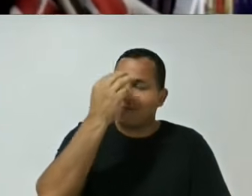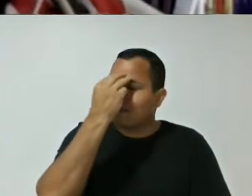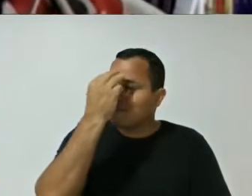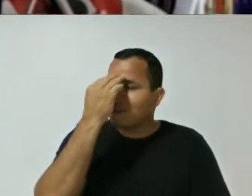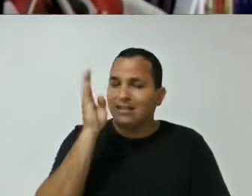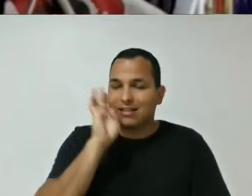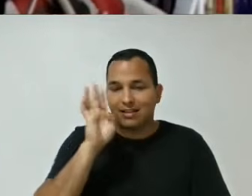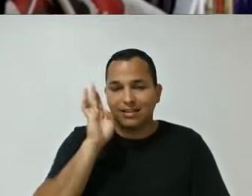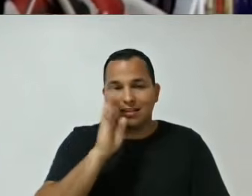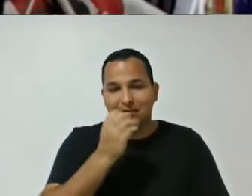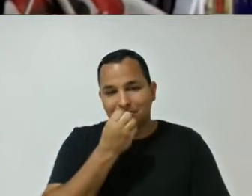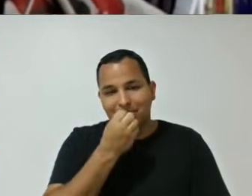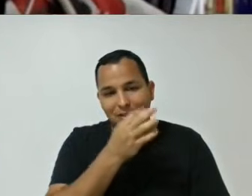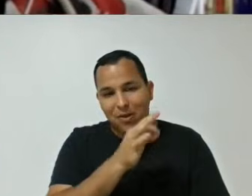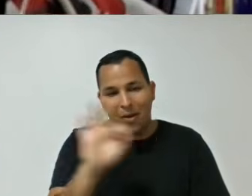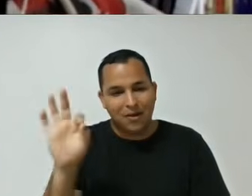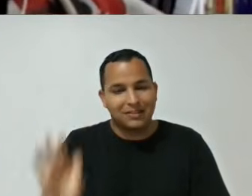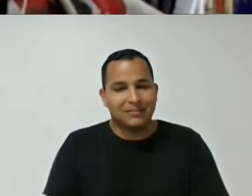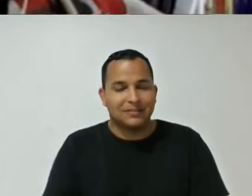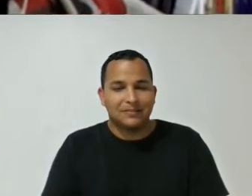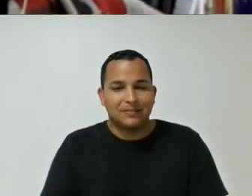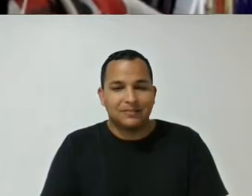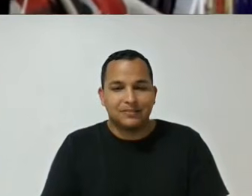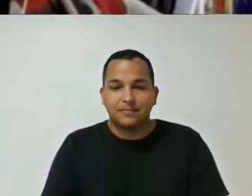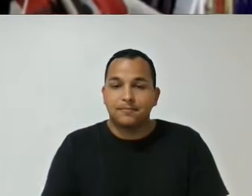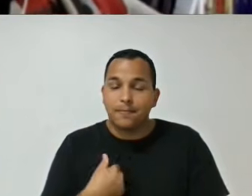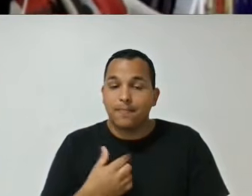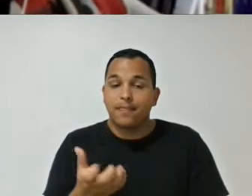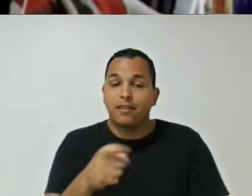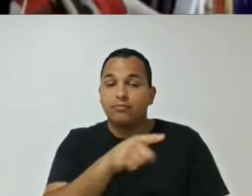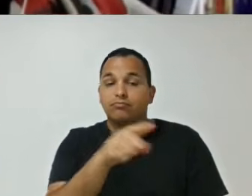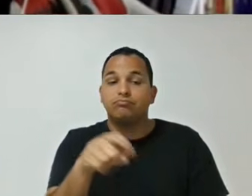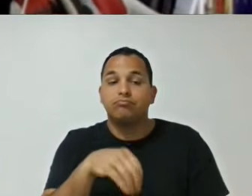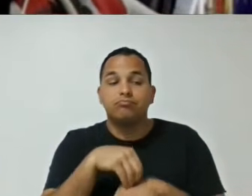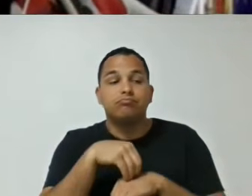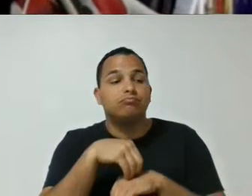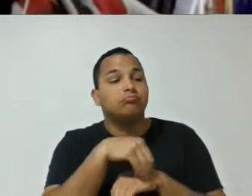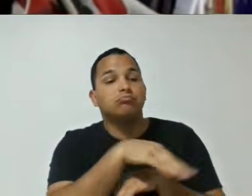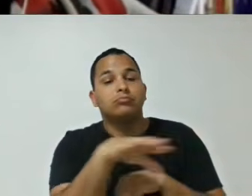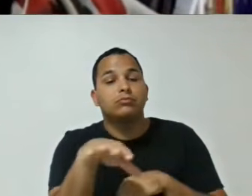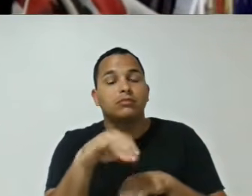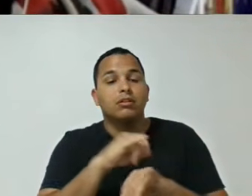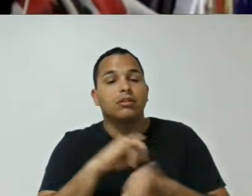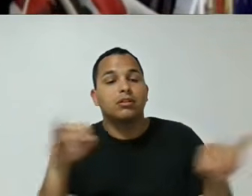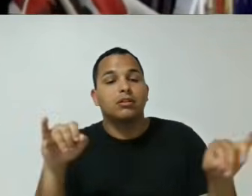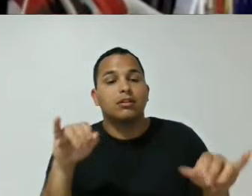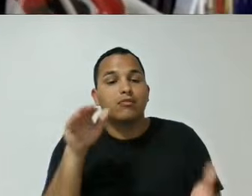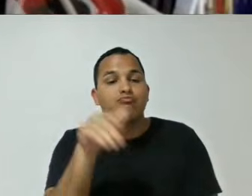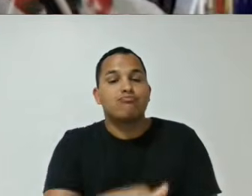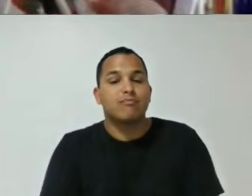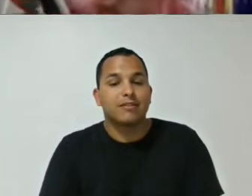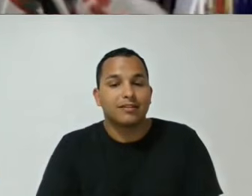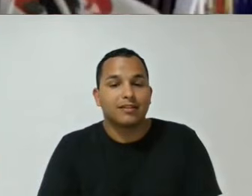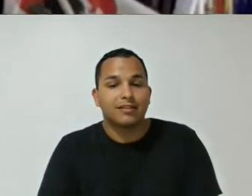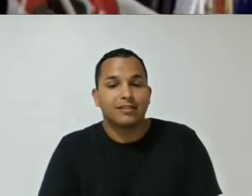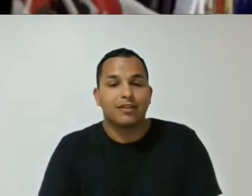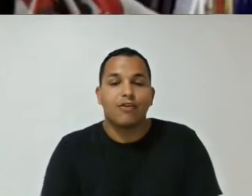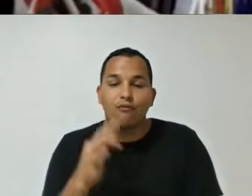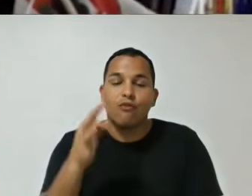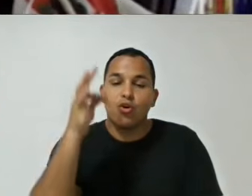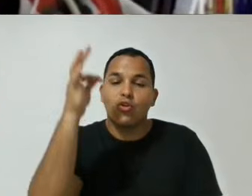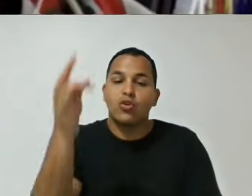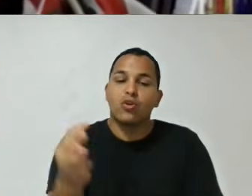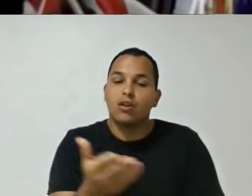gente. E aí, eu queria que você deixasse assim, uma mensagem para os